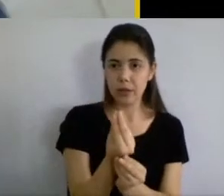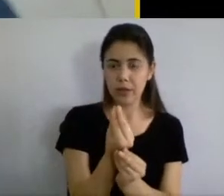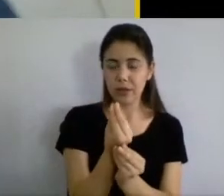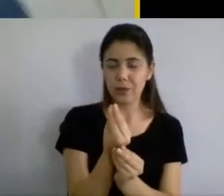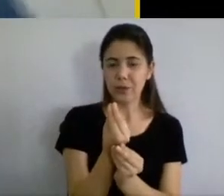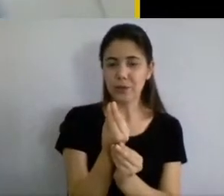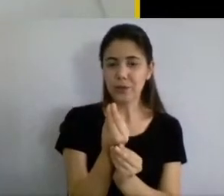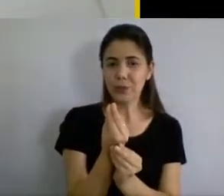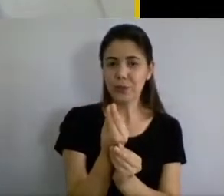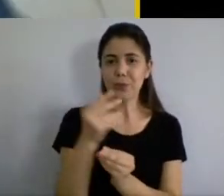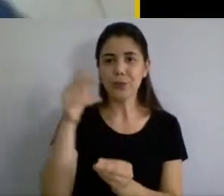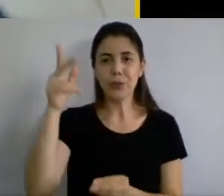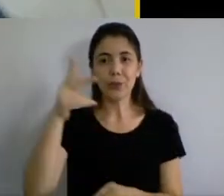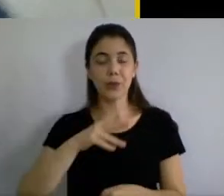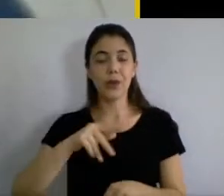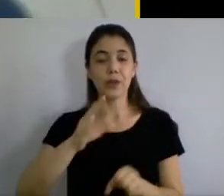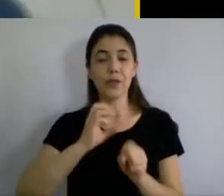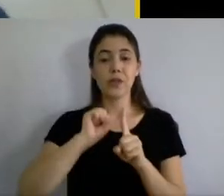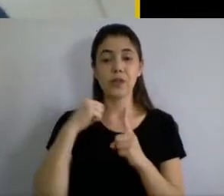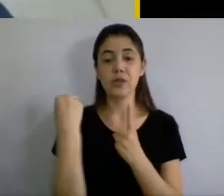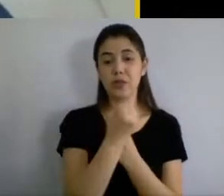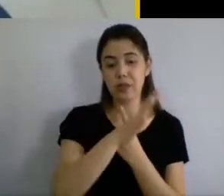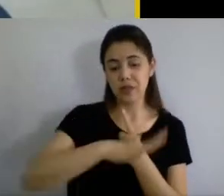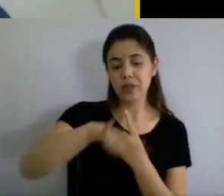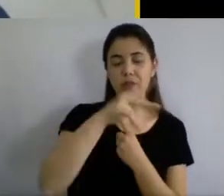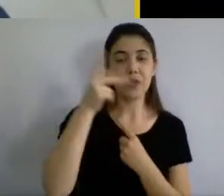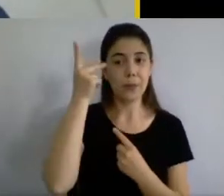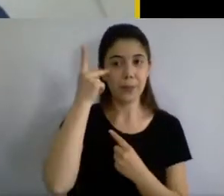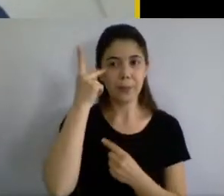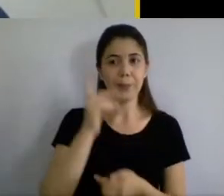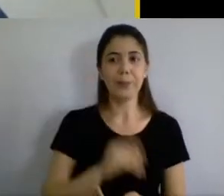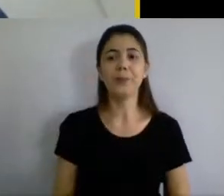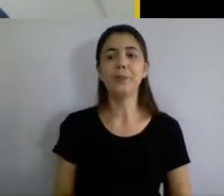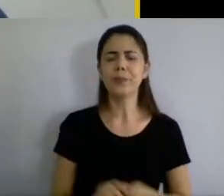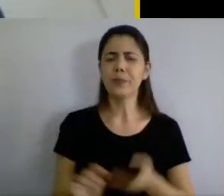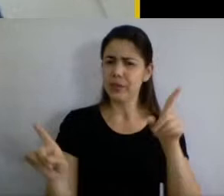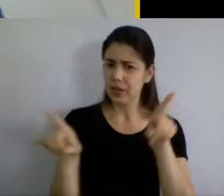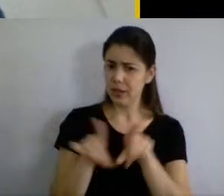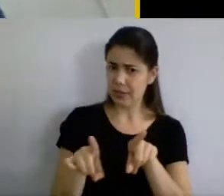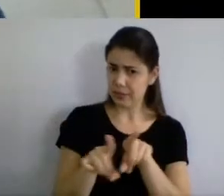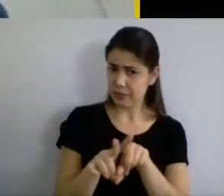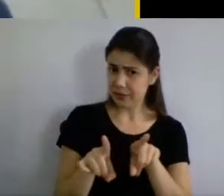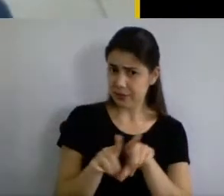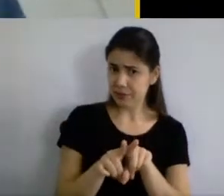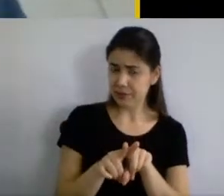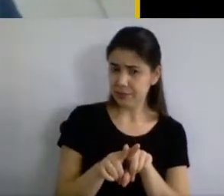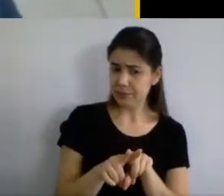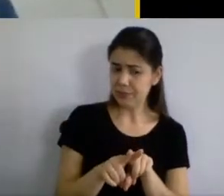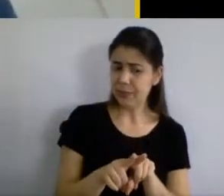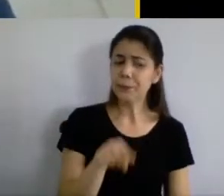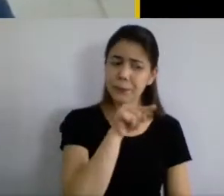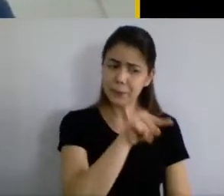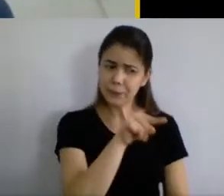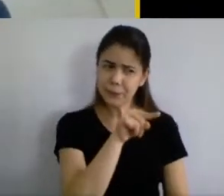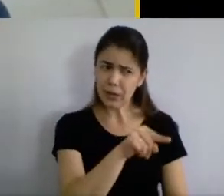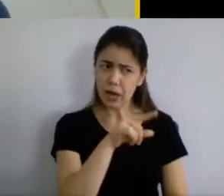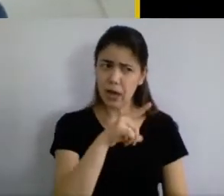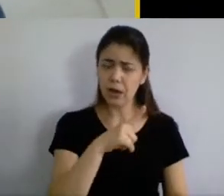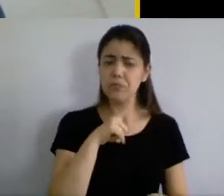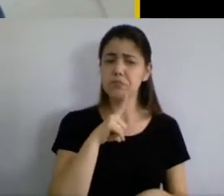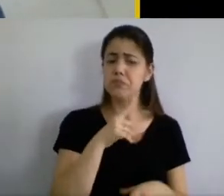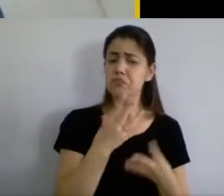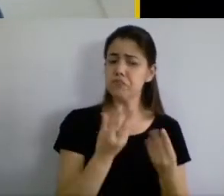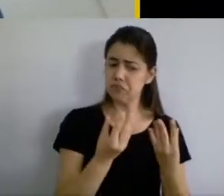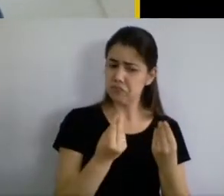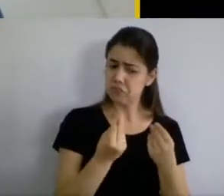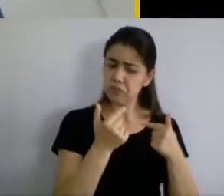Além disso, vale destacar que o professor Hansen tem vários trabalhos muito importantes